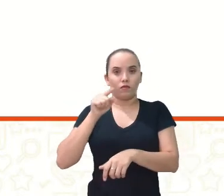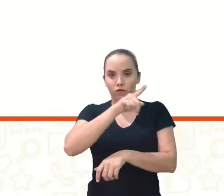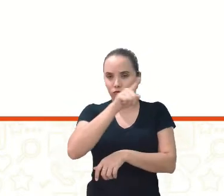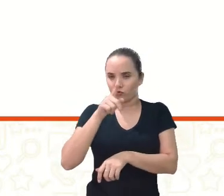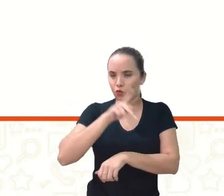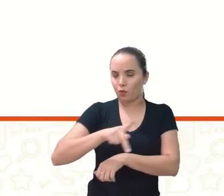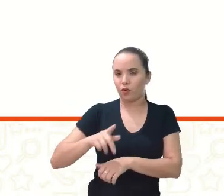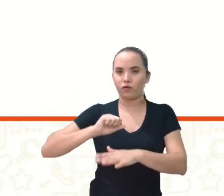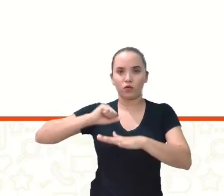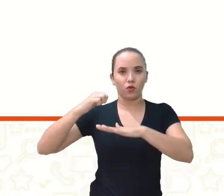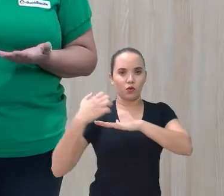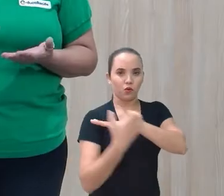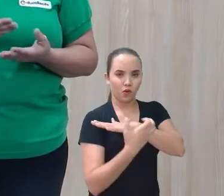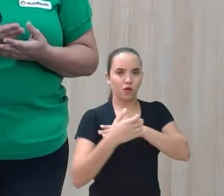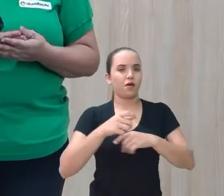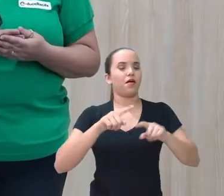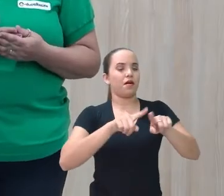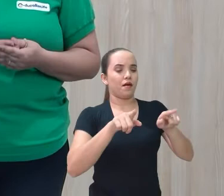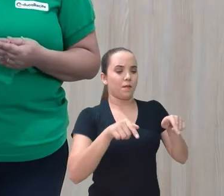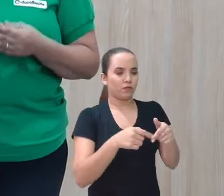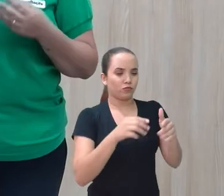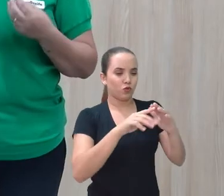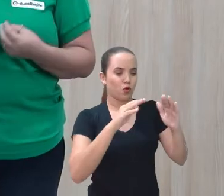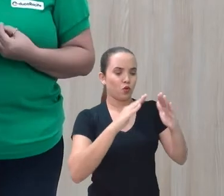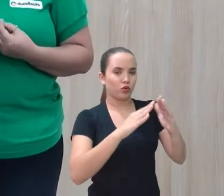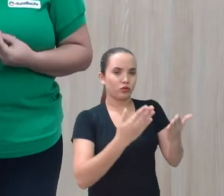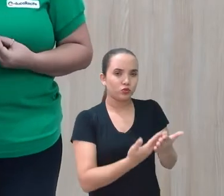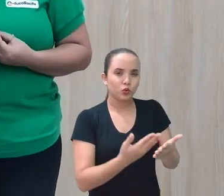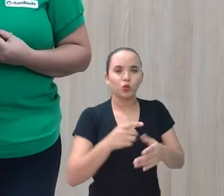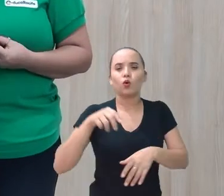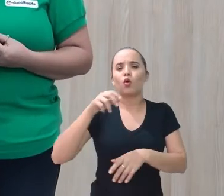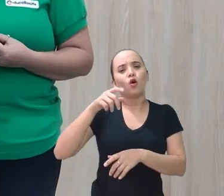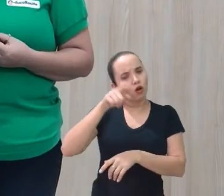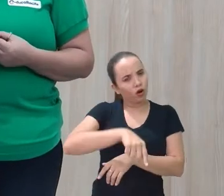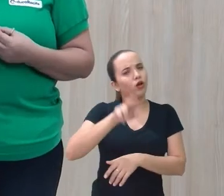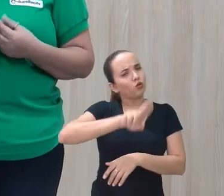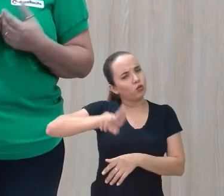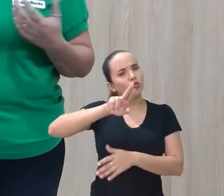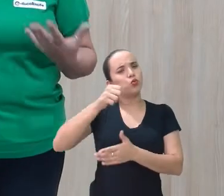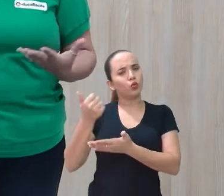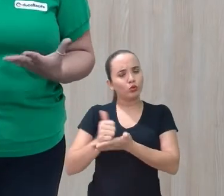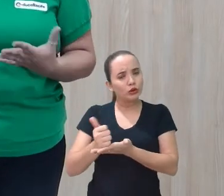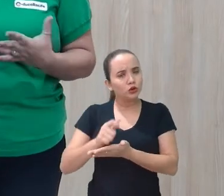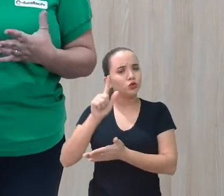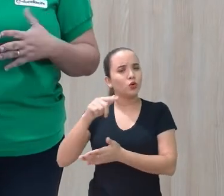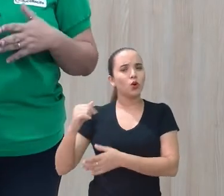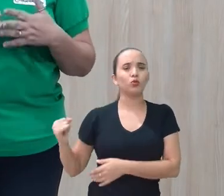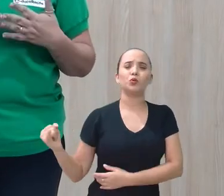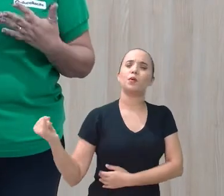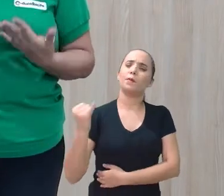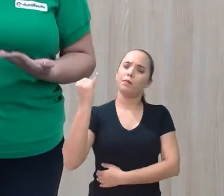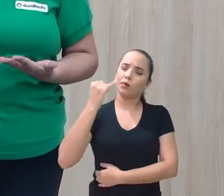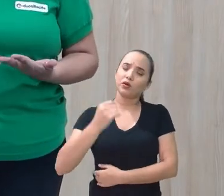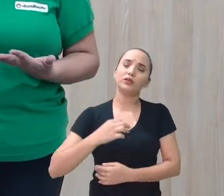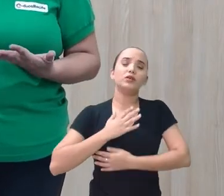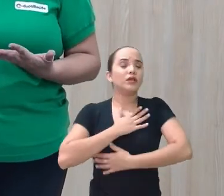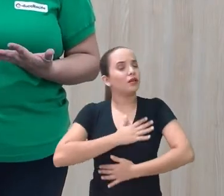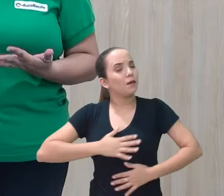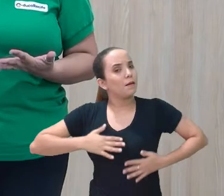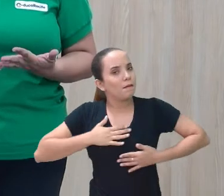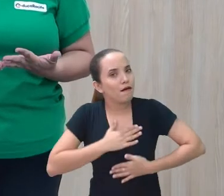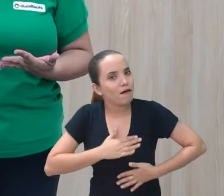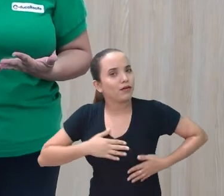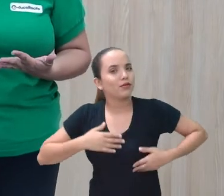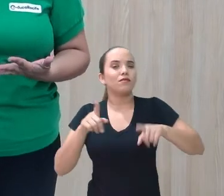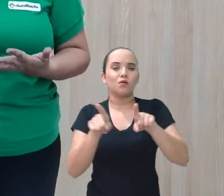sabe disso, não é? O professor da sala regular, faça uso de jogos, é muito importante, é prazeroso, já falamos